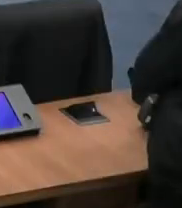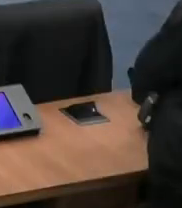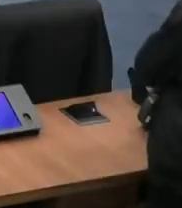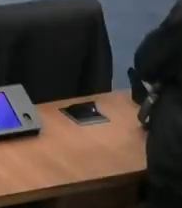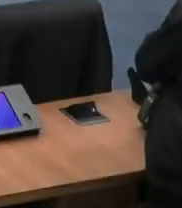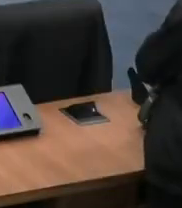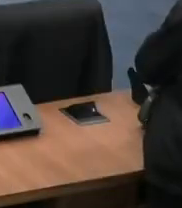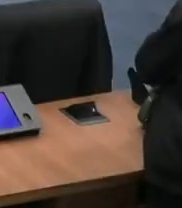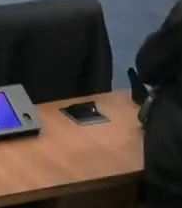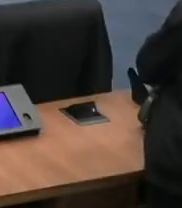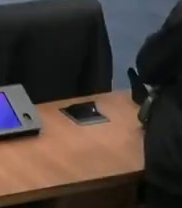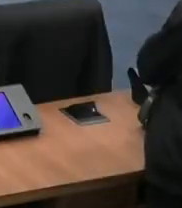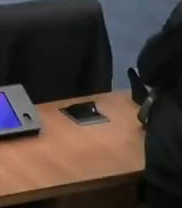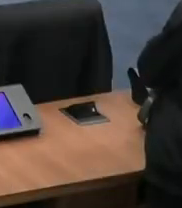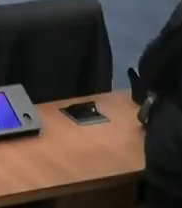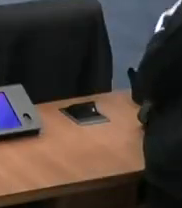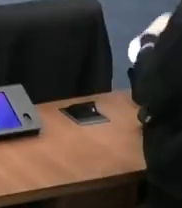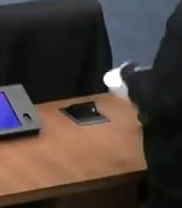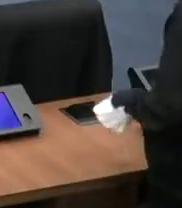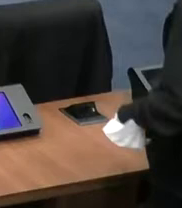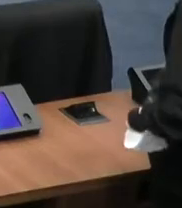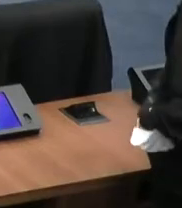E aí